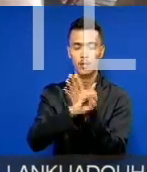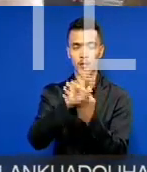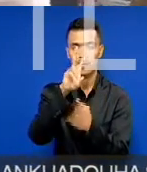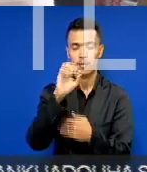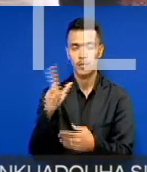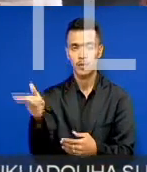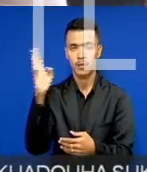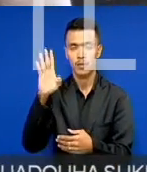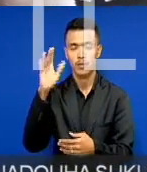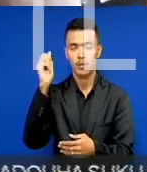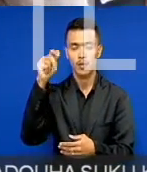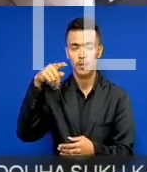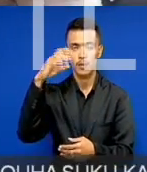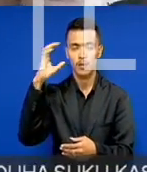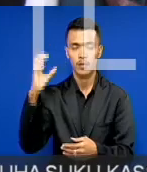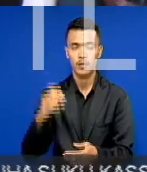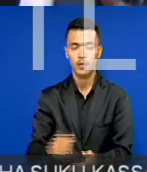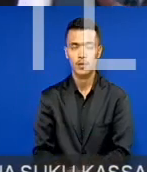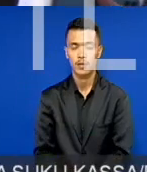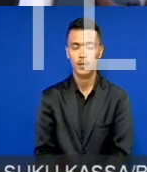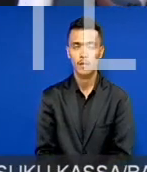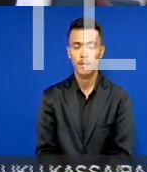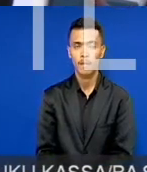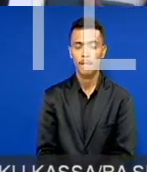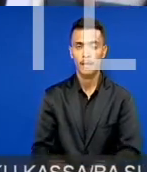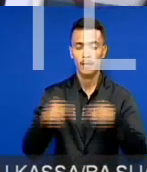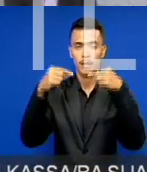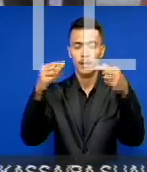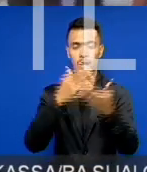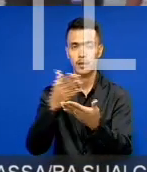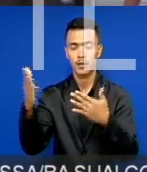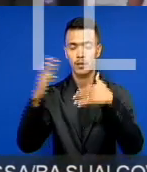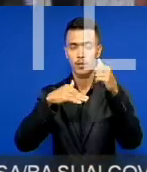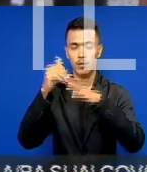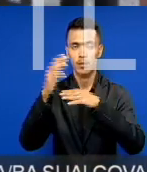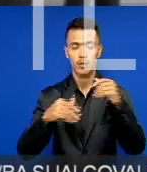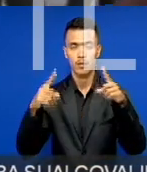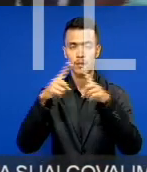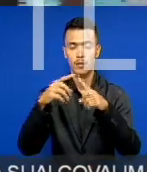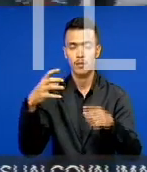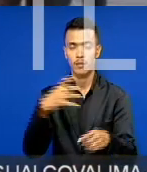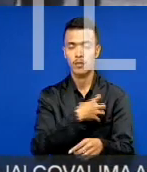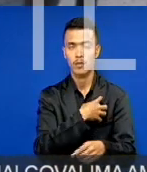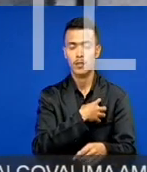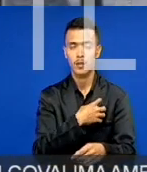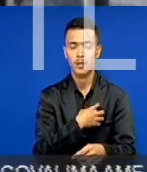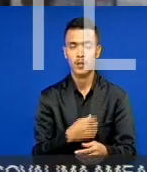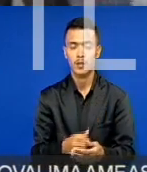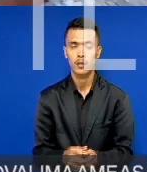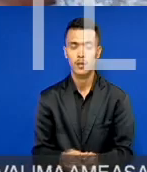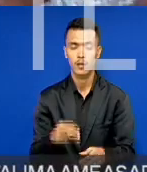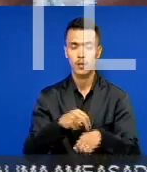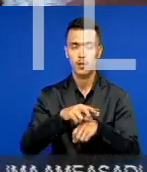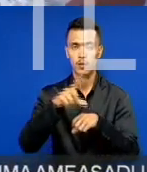Secretário de Estado de Proteção Civil, Domingos Mariano Reis, entrega simbolicamente material de construção para o segundo comandante, Autoridade de Proteção Civil